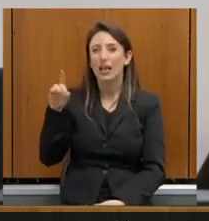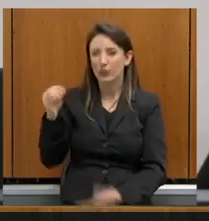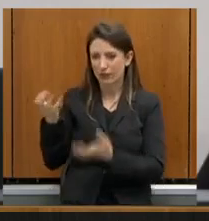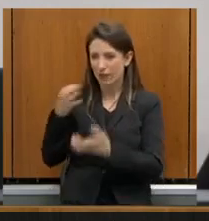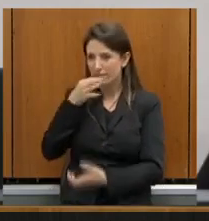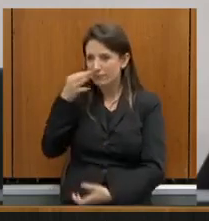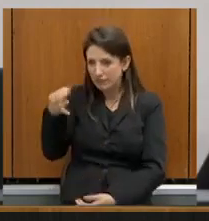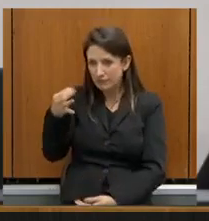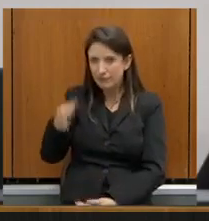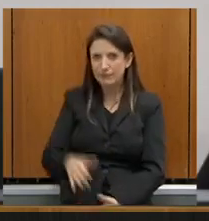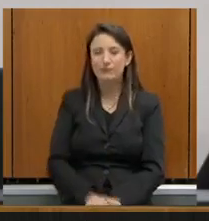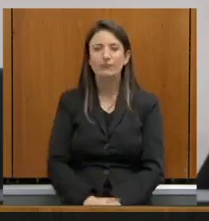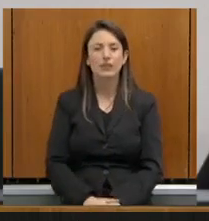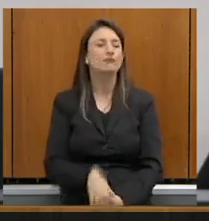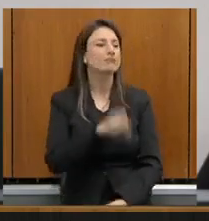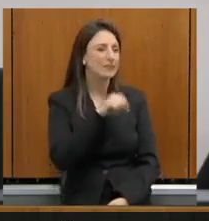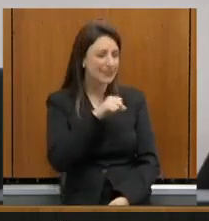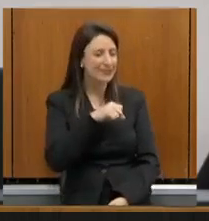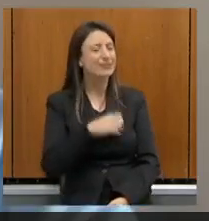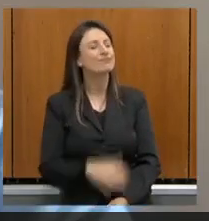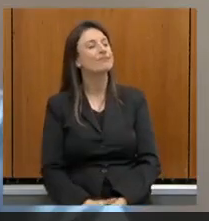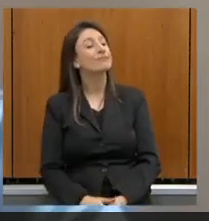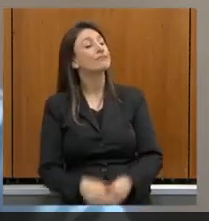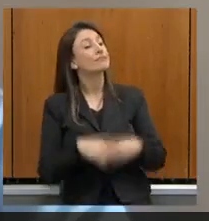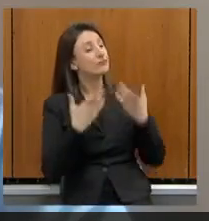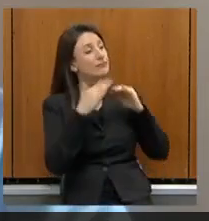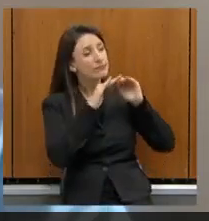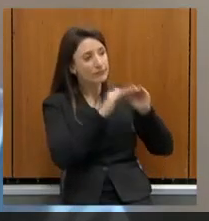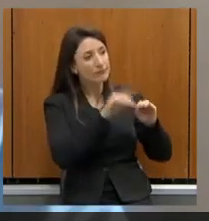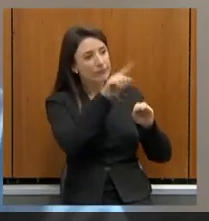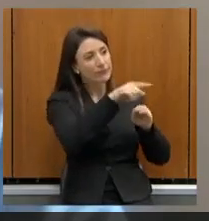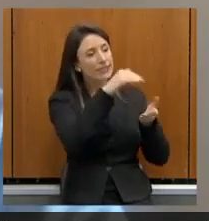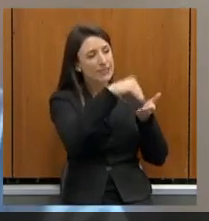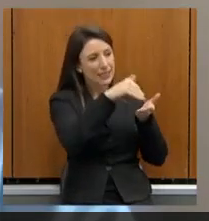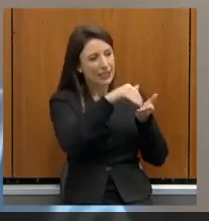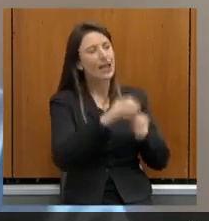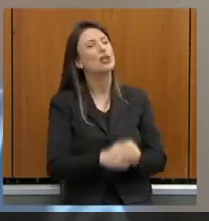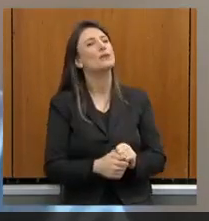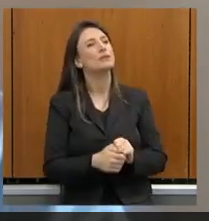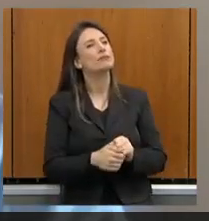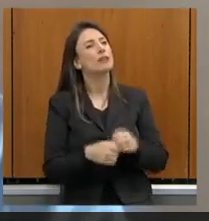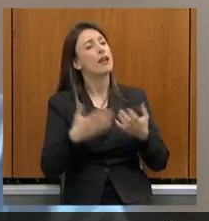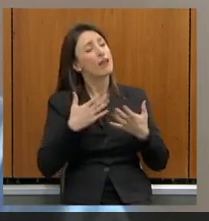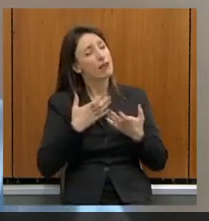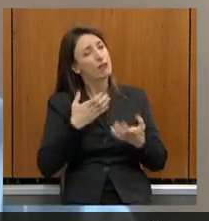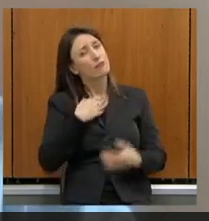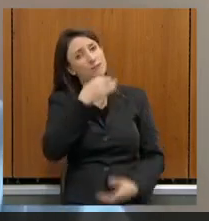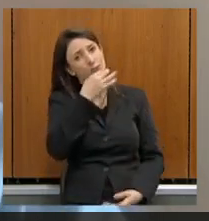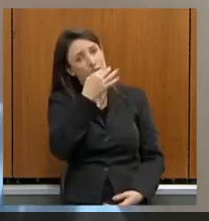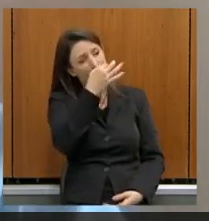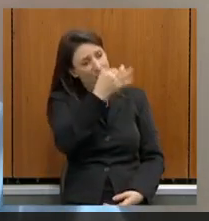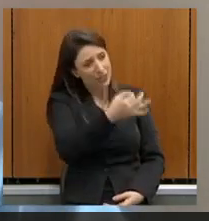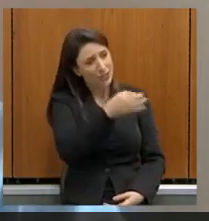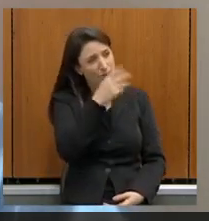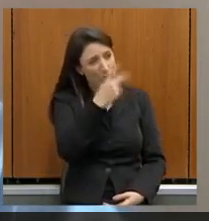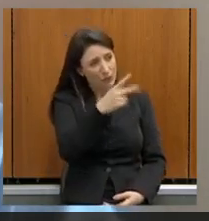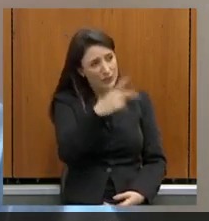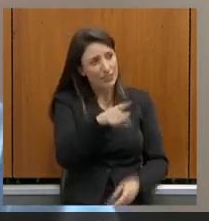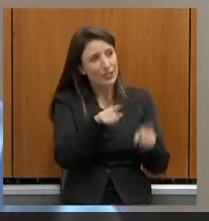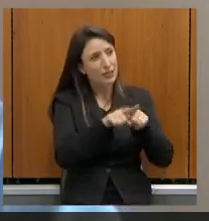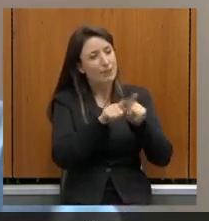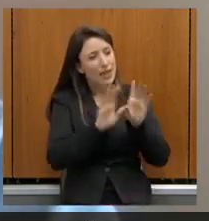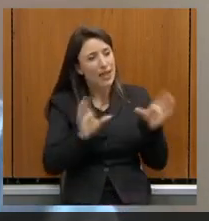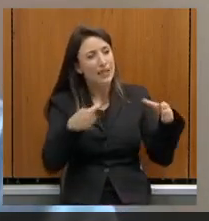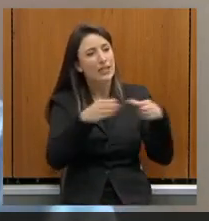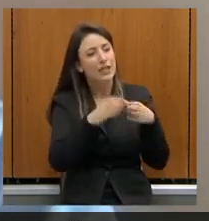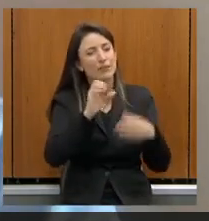Gostaria sim, secretário, também gostaria de sugerir para você e toda a sua equipe lá